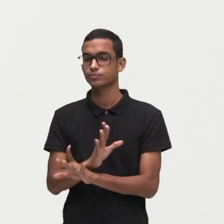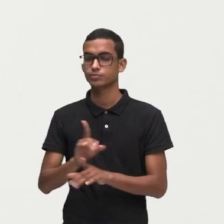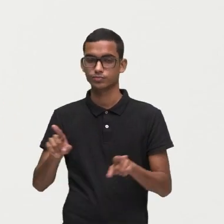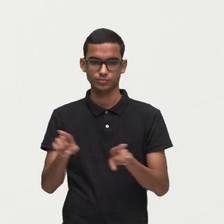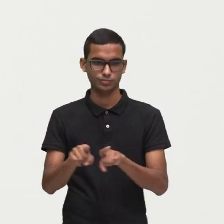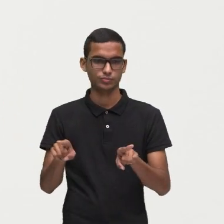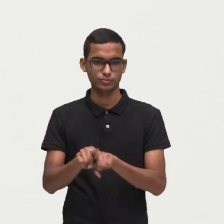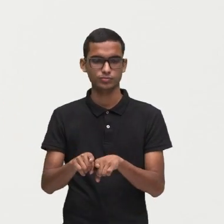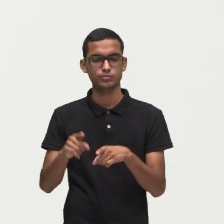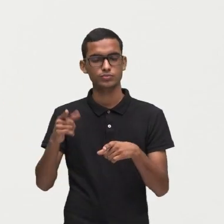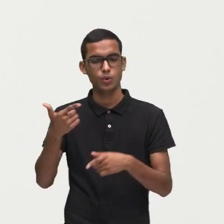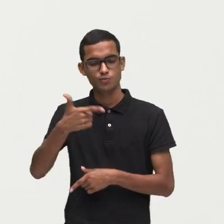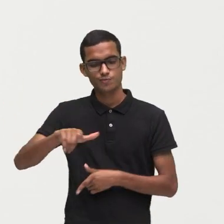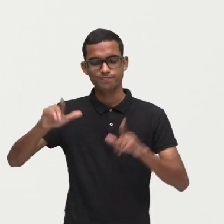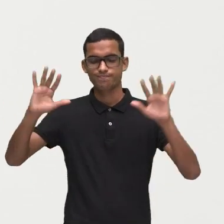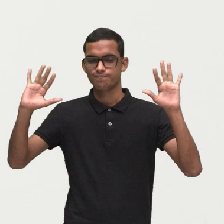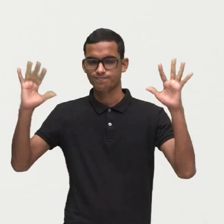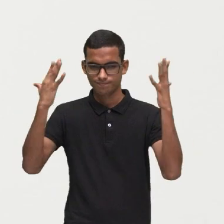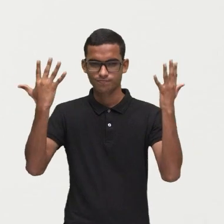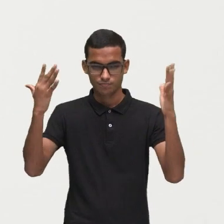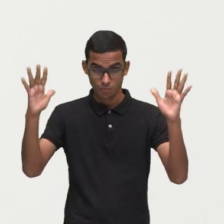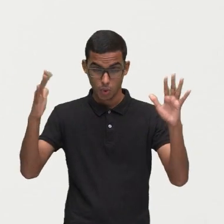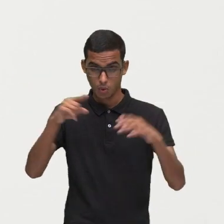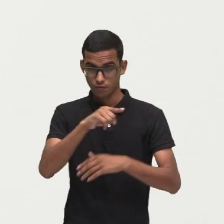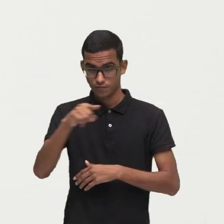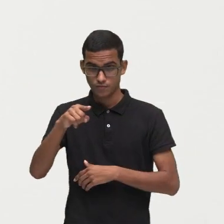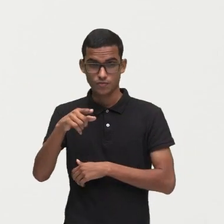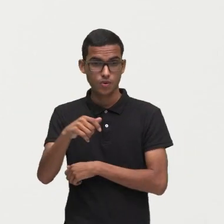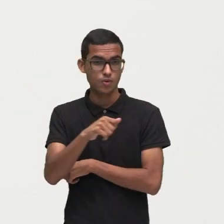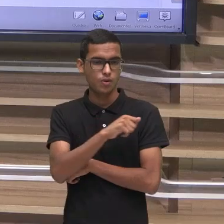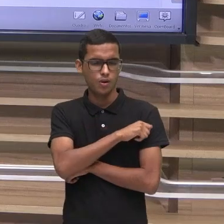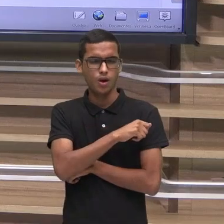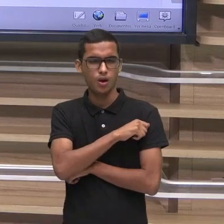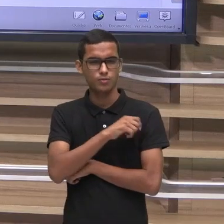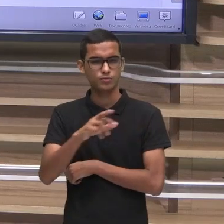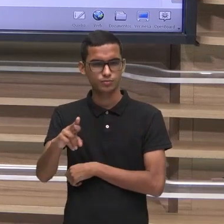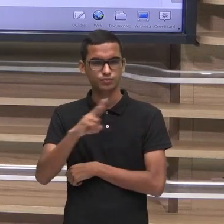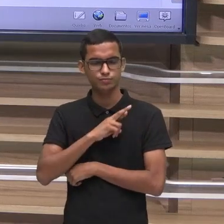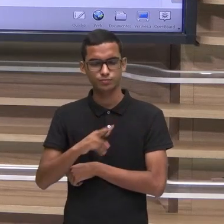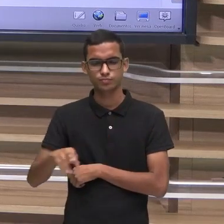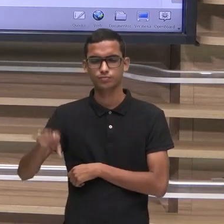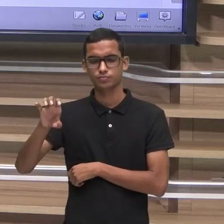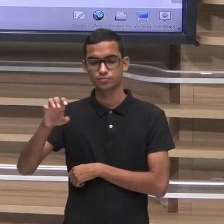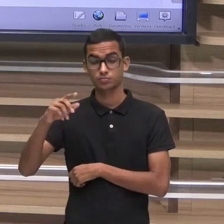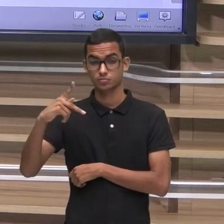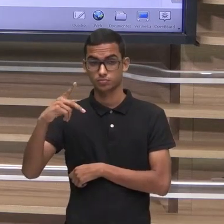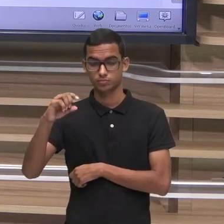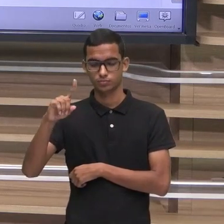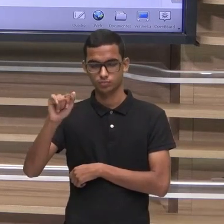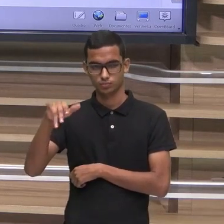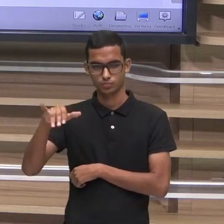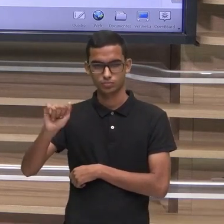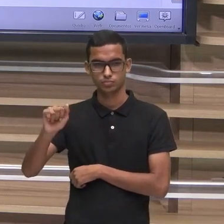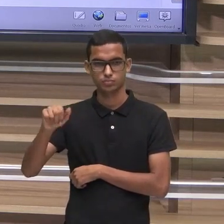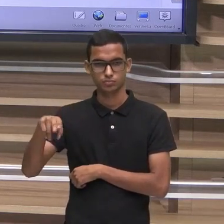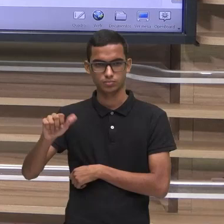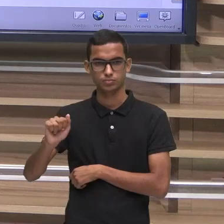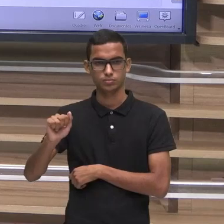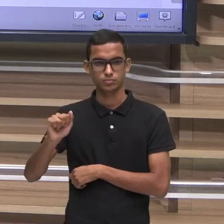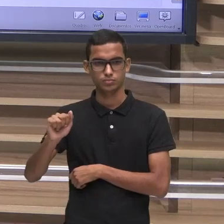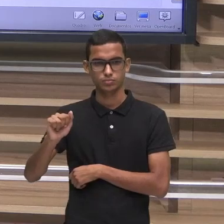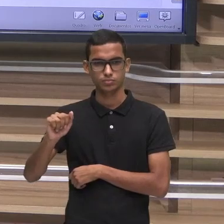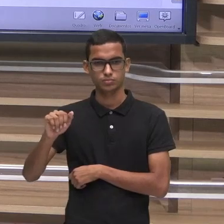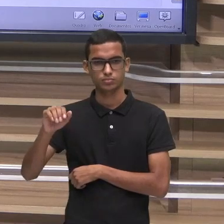parabenizo aqui, responderam tranquilamente, letra E, a Poliana, aí temos aqui